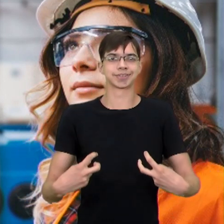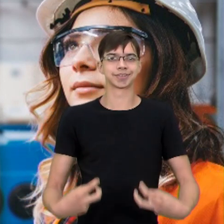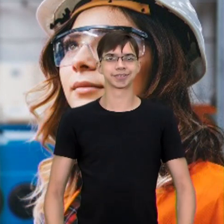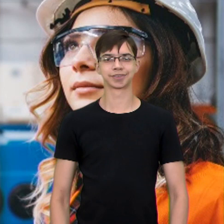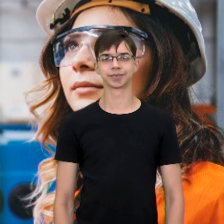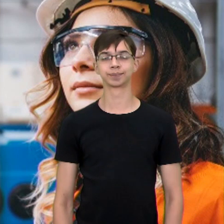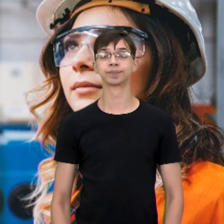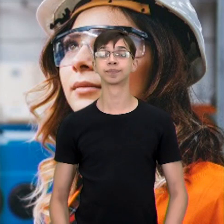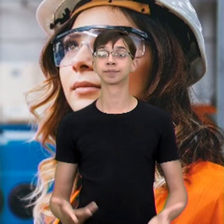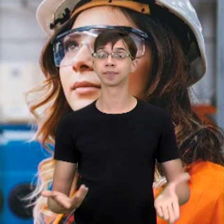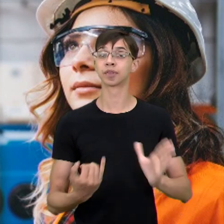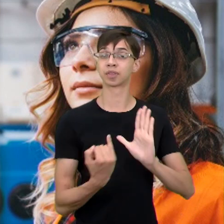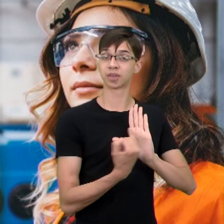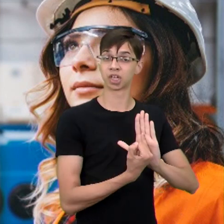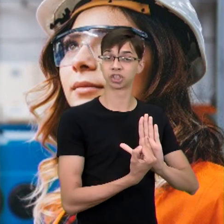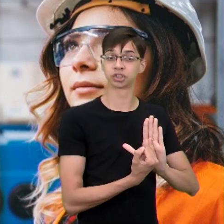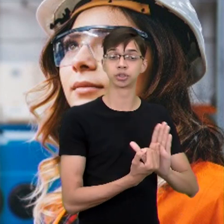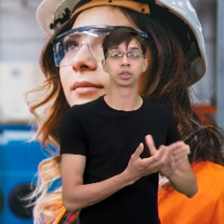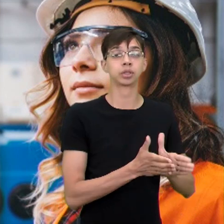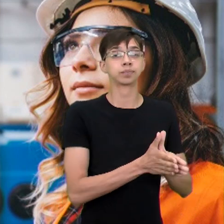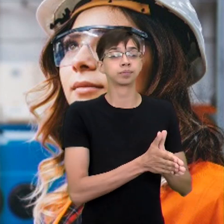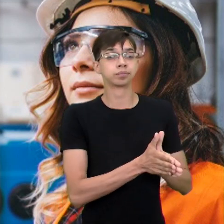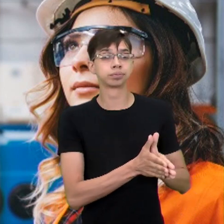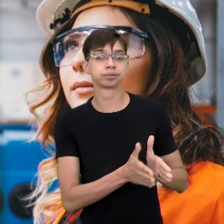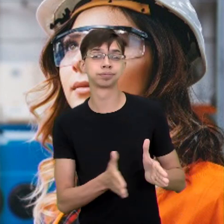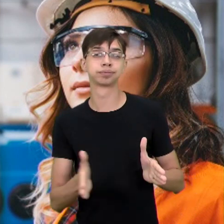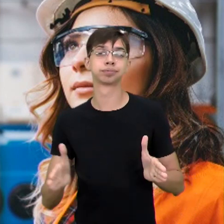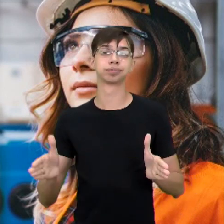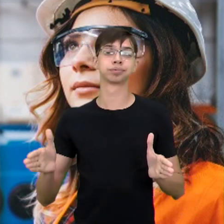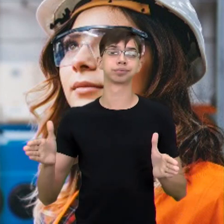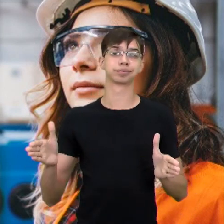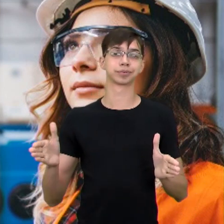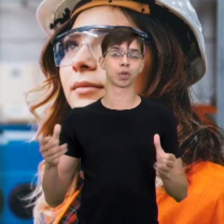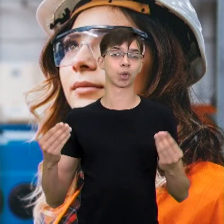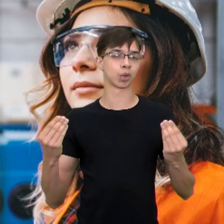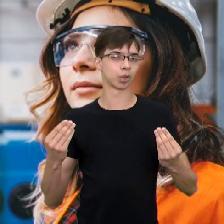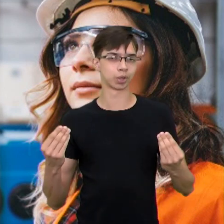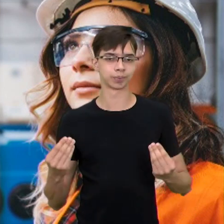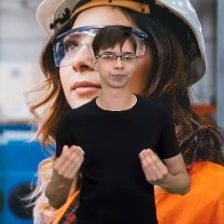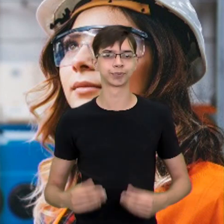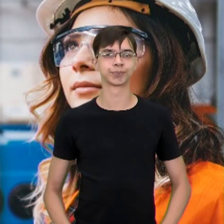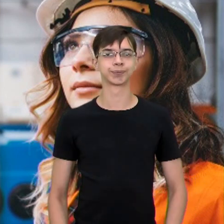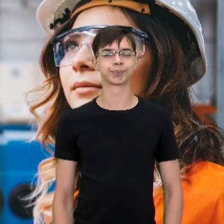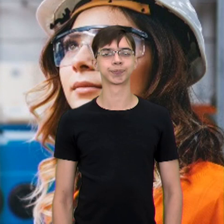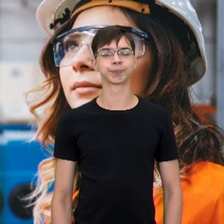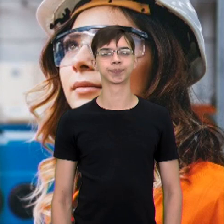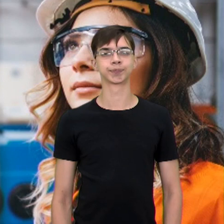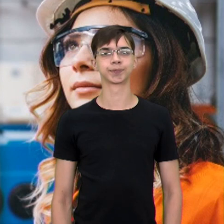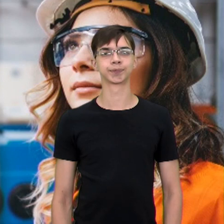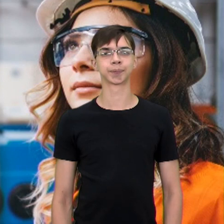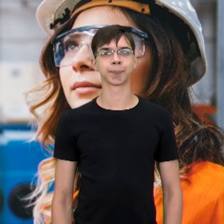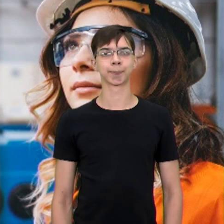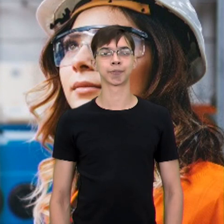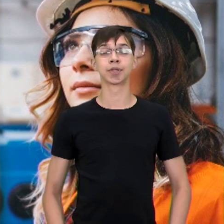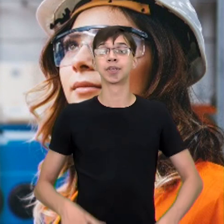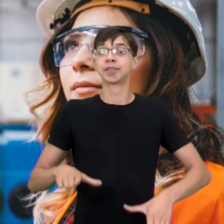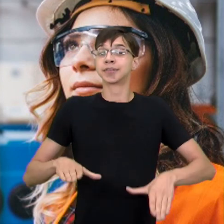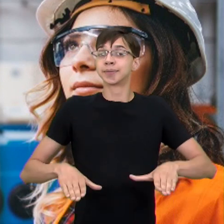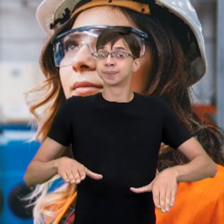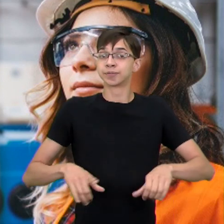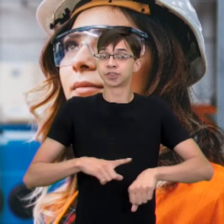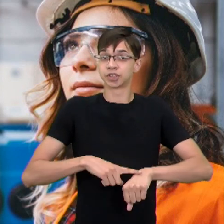a gente sempre vai ser apresentado a muitos modos de expressão, né? A muitas questões de momentos que a gente vai se